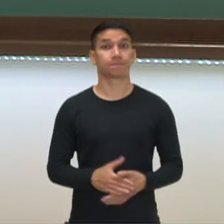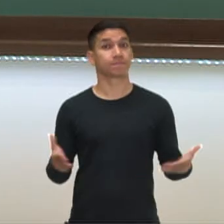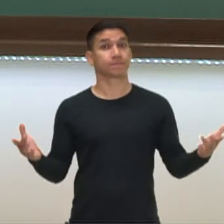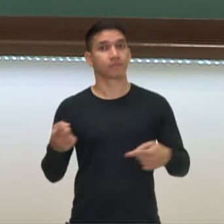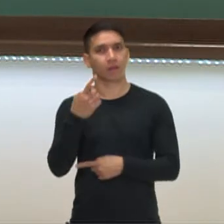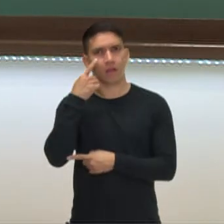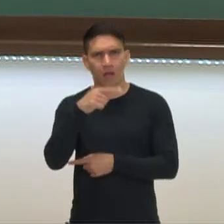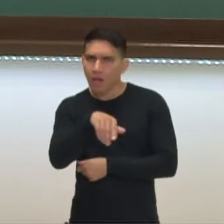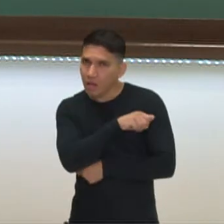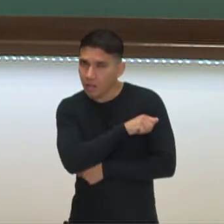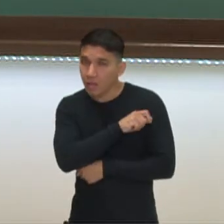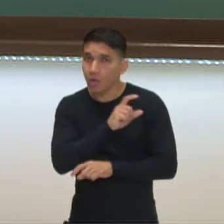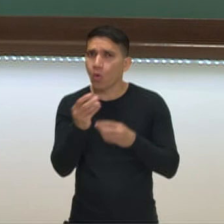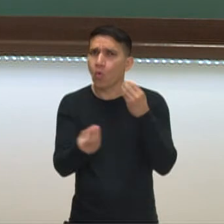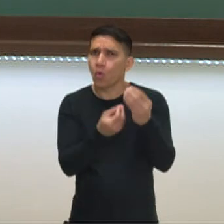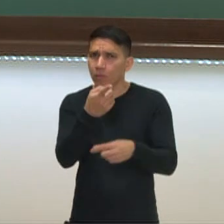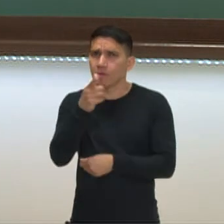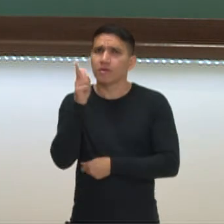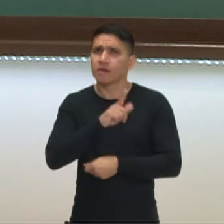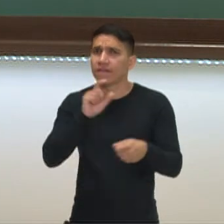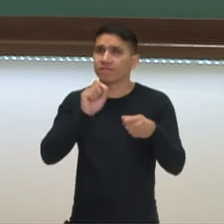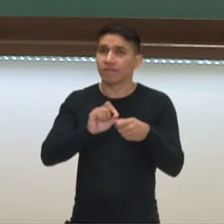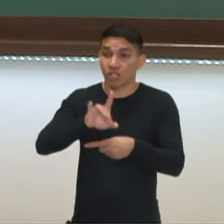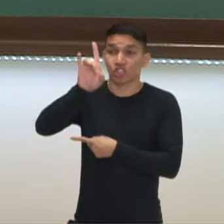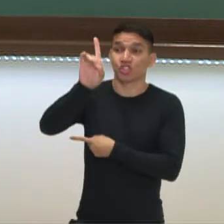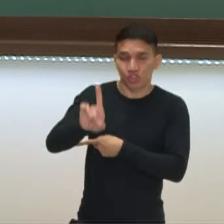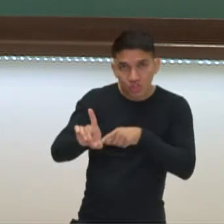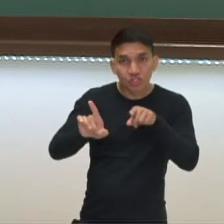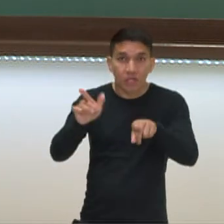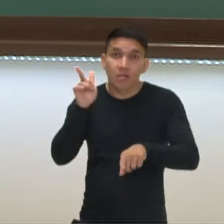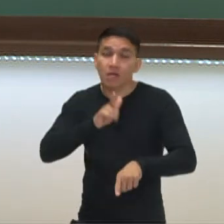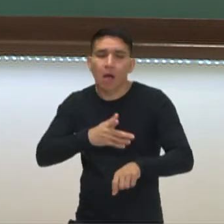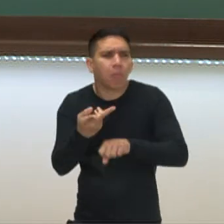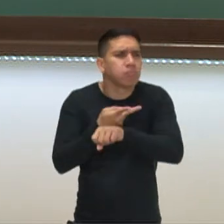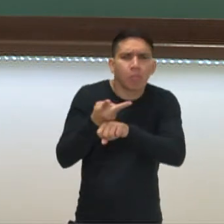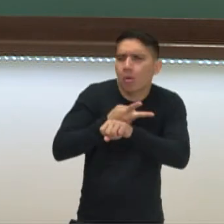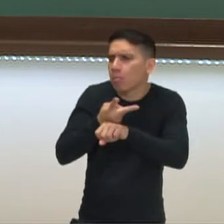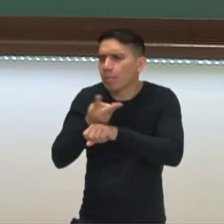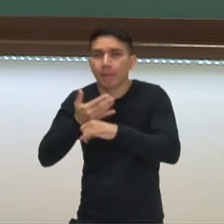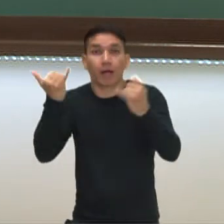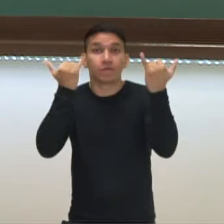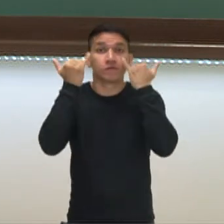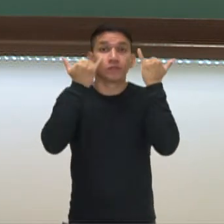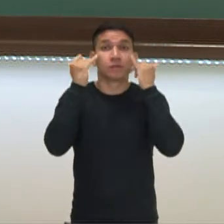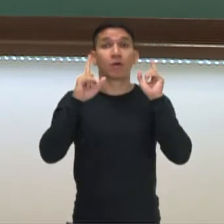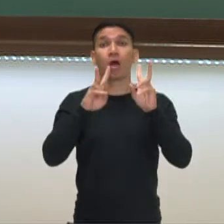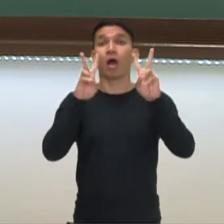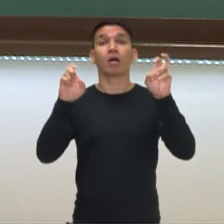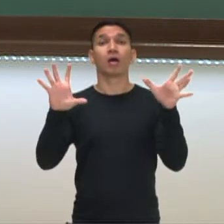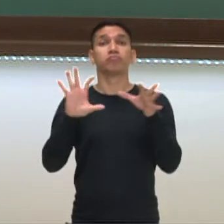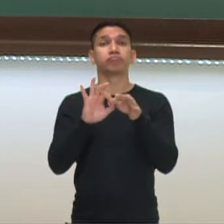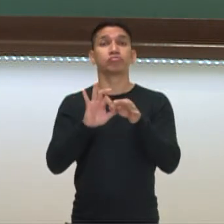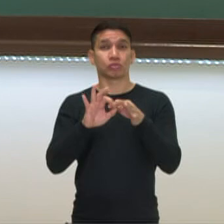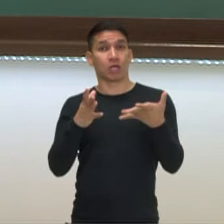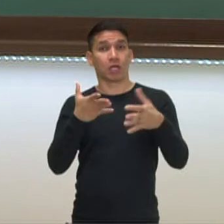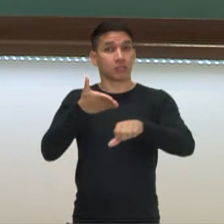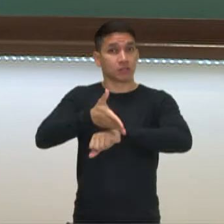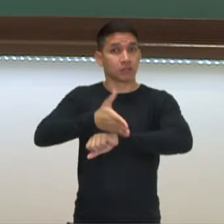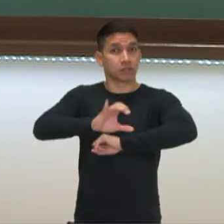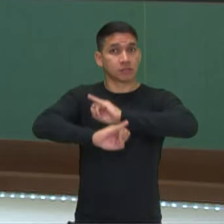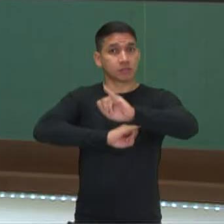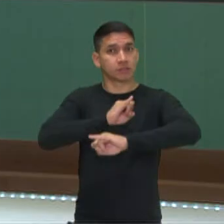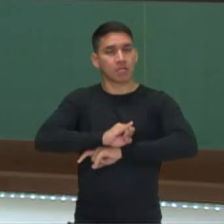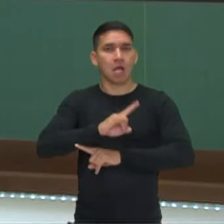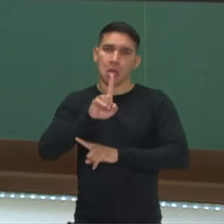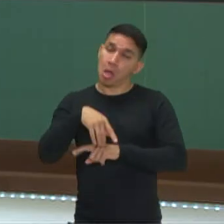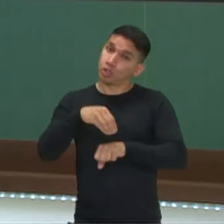Então, estudantes, como vocês exercem o direito e como vocês buscam as informações, né, através da internet? Vamos